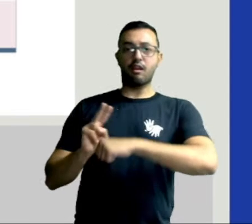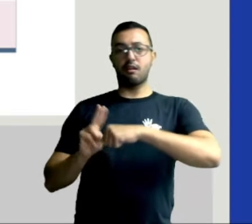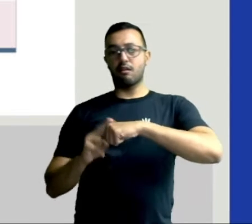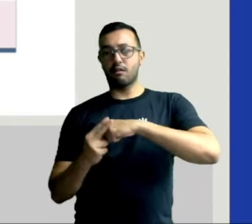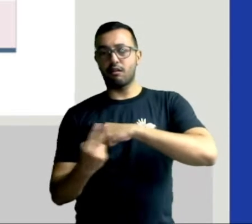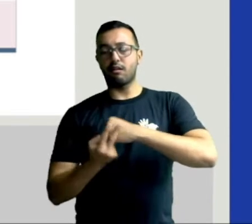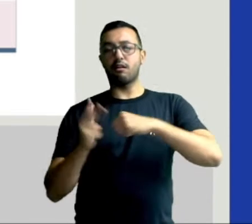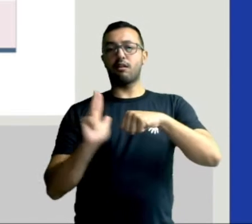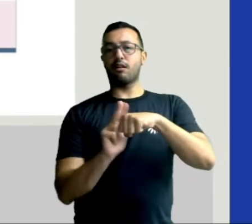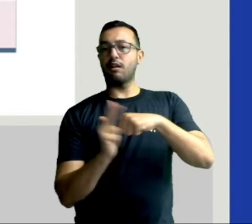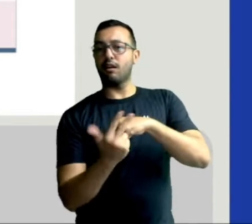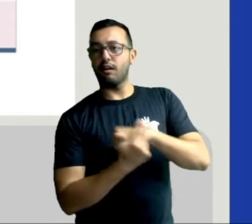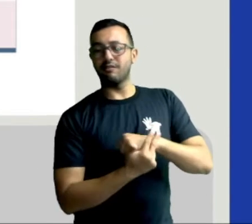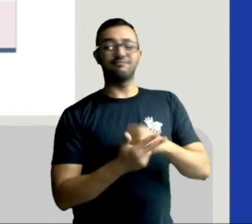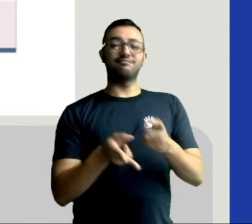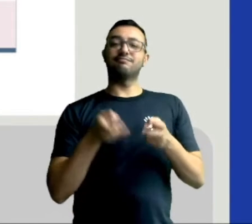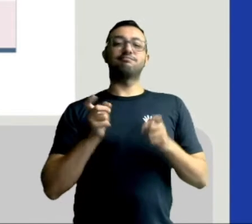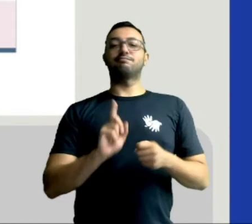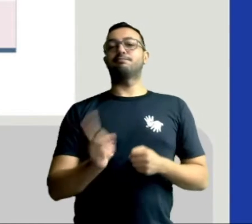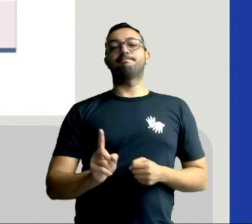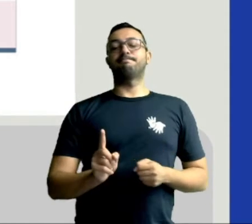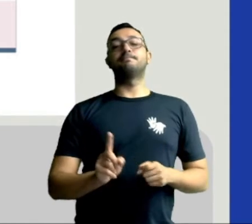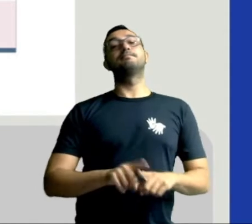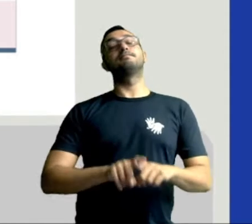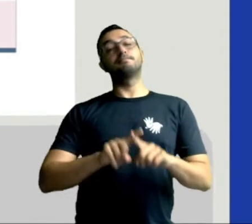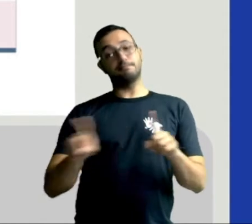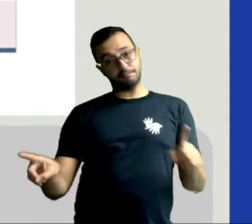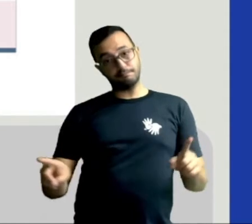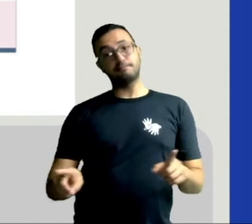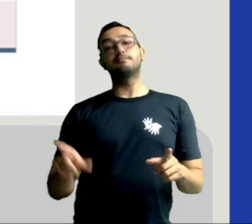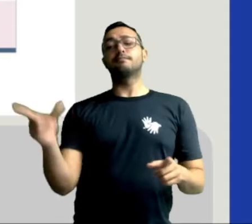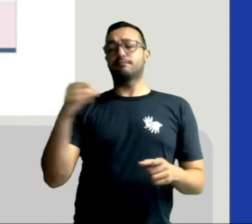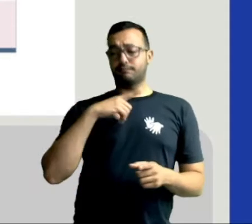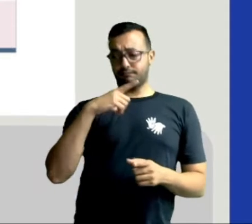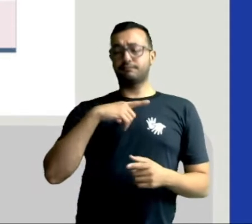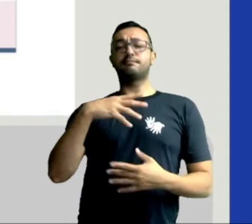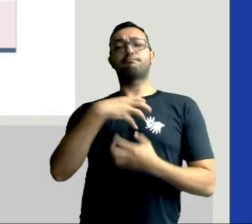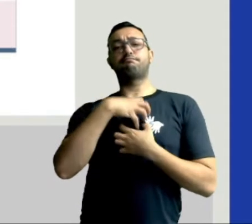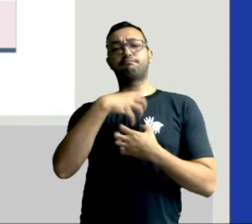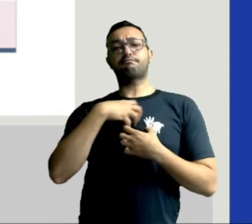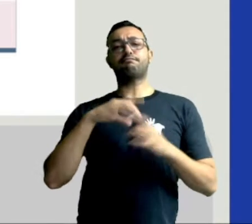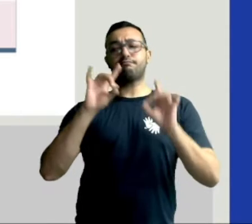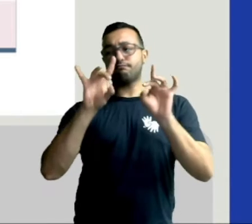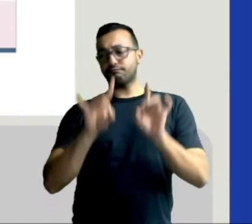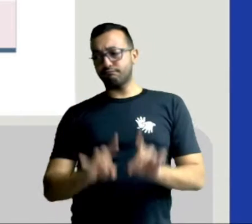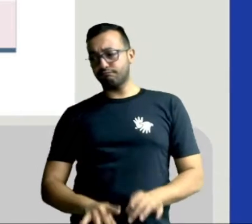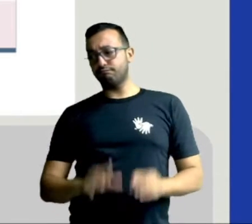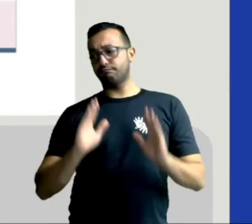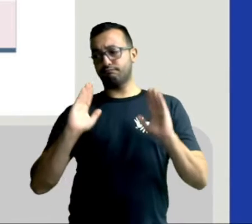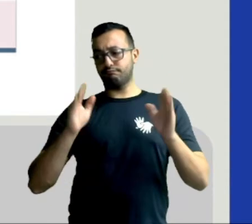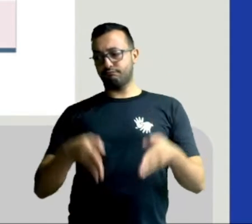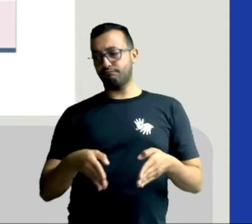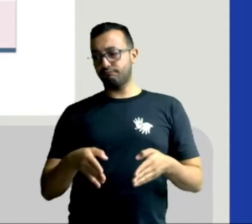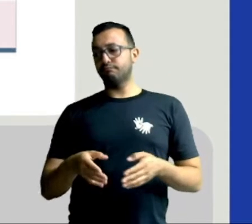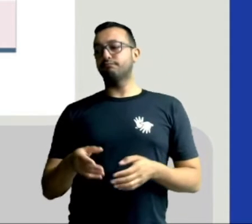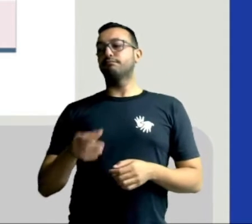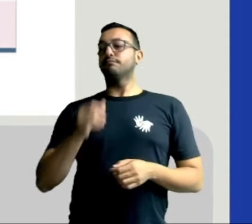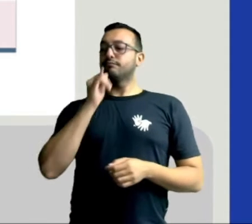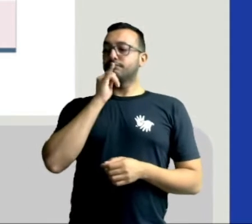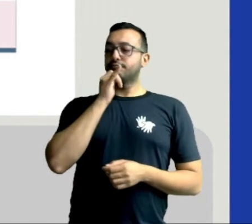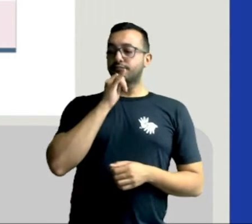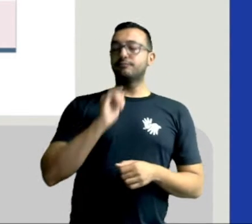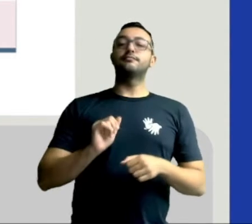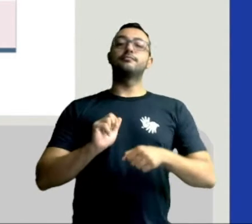chikungunya ou com a zika. Mas, mesmo assim, ainda existem sintomas específicos dessas doenças, né? A chikungunya,